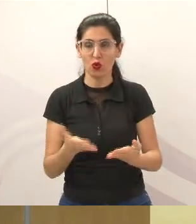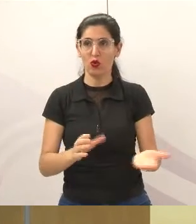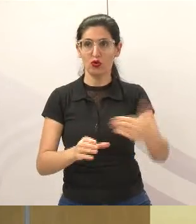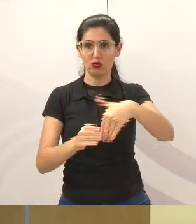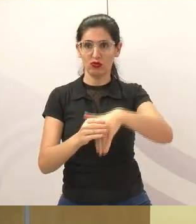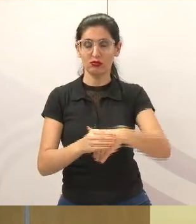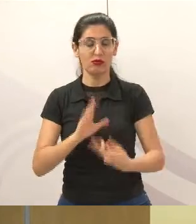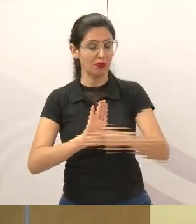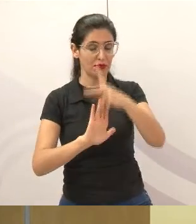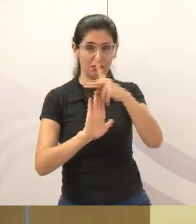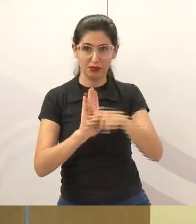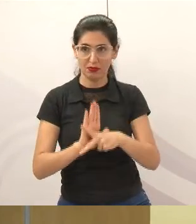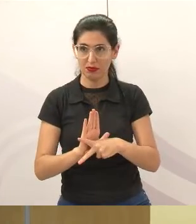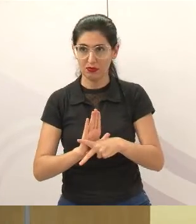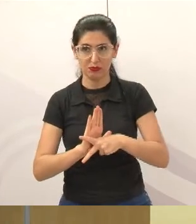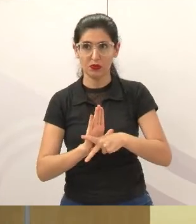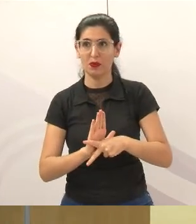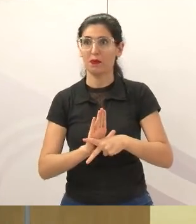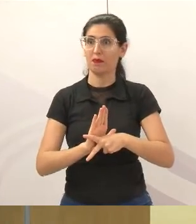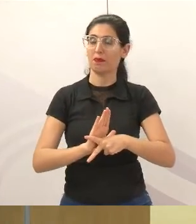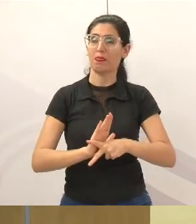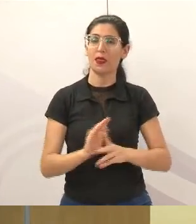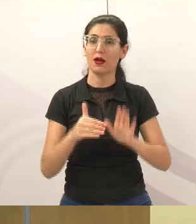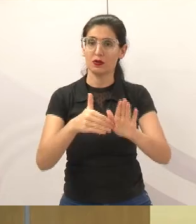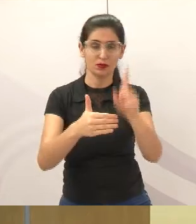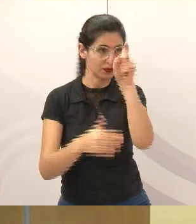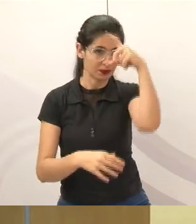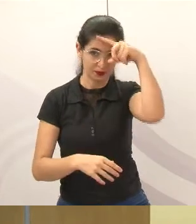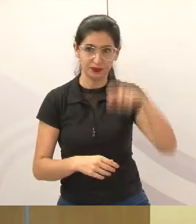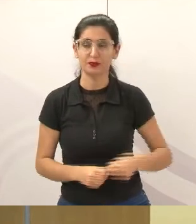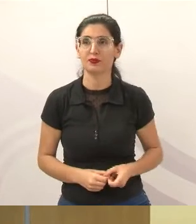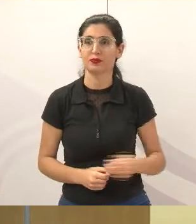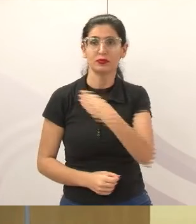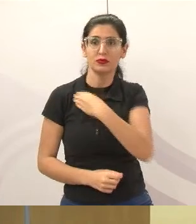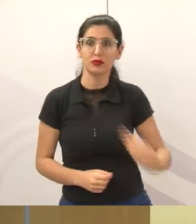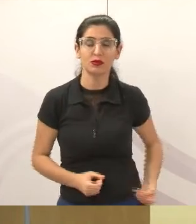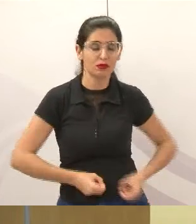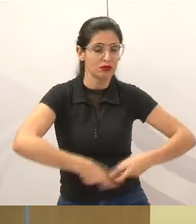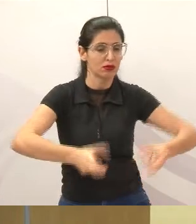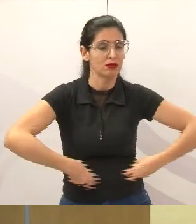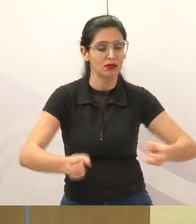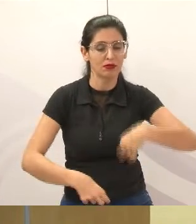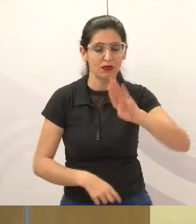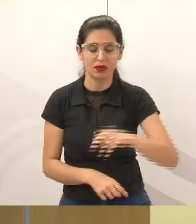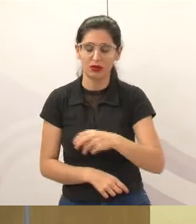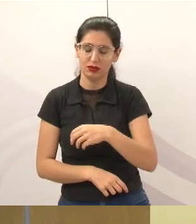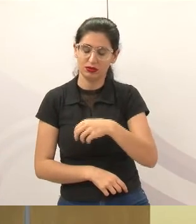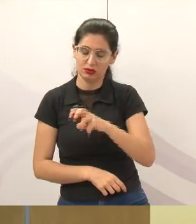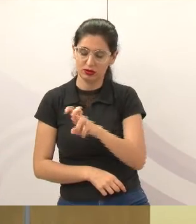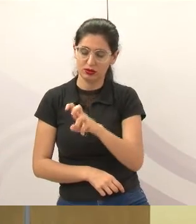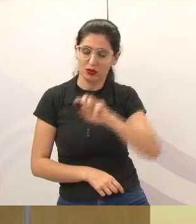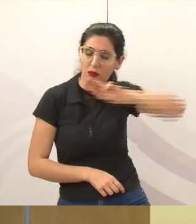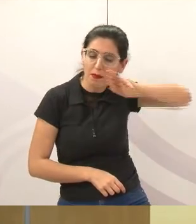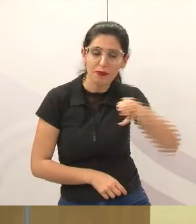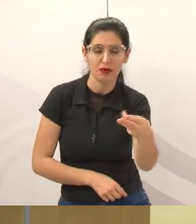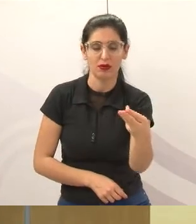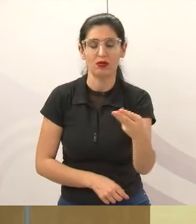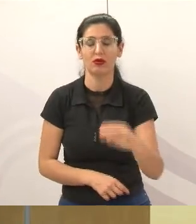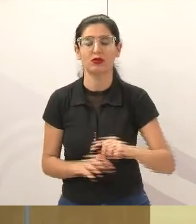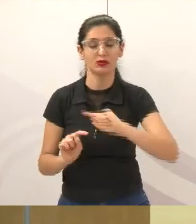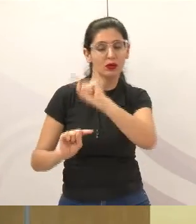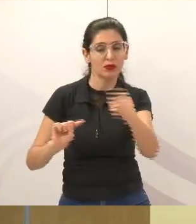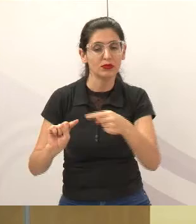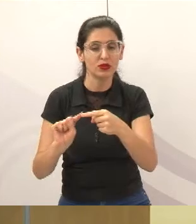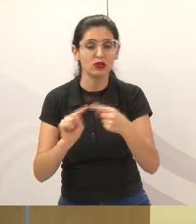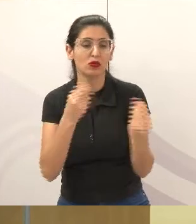que dá anuência na área da saúde para o governo estar gastando em torno de mais de 5 milhões. Eu acho que o papel nosso é fiscalizar de que forma